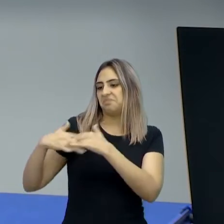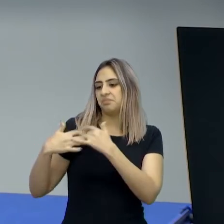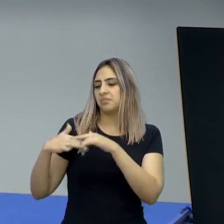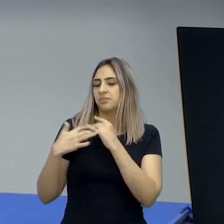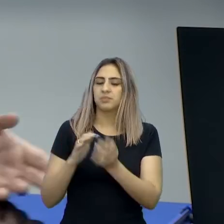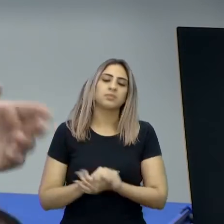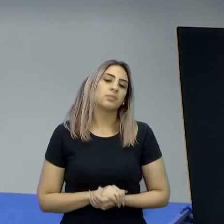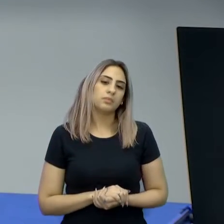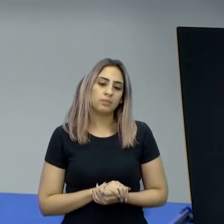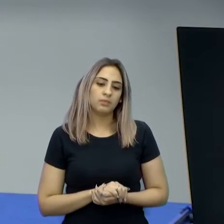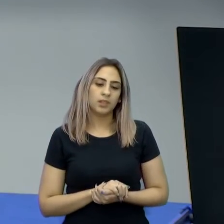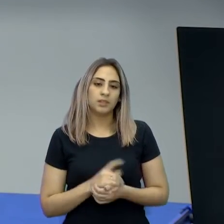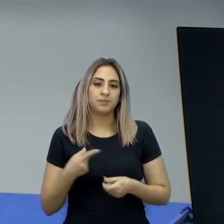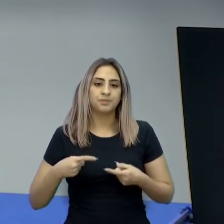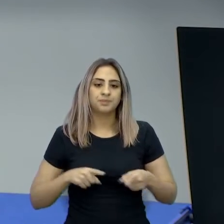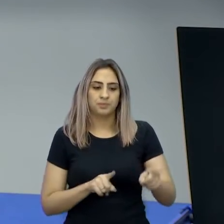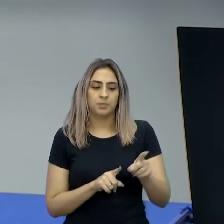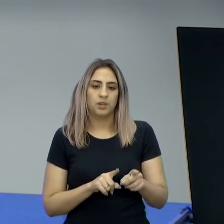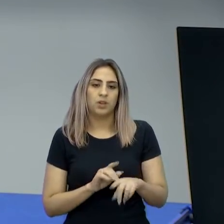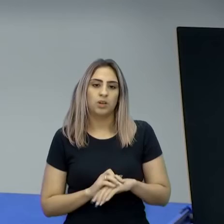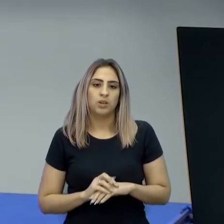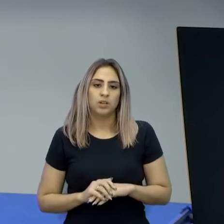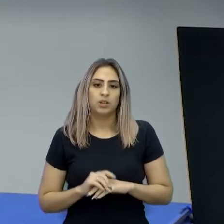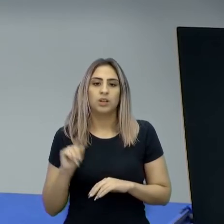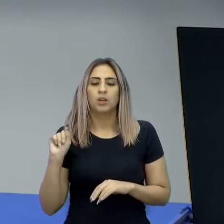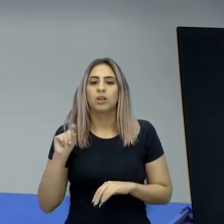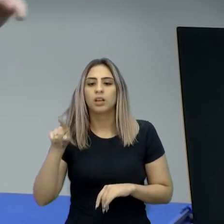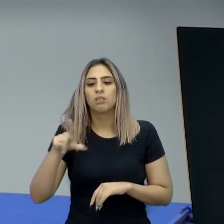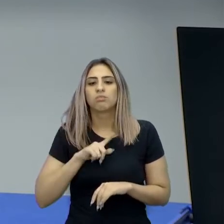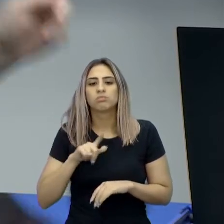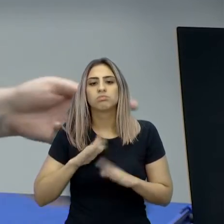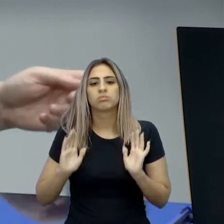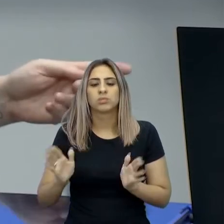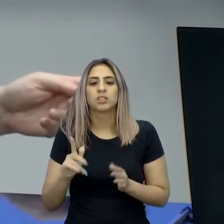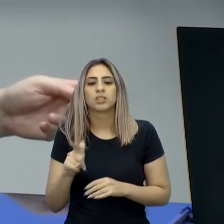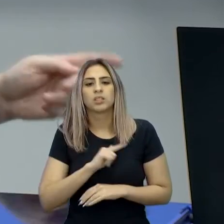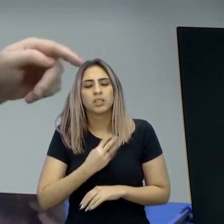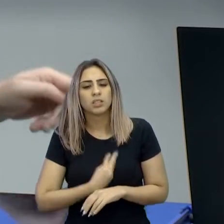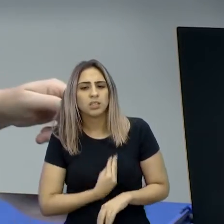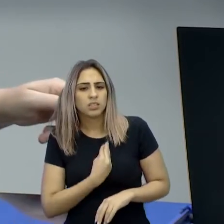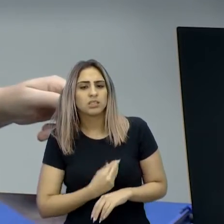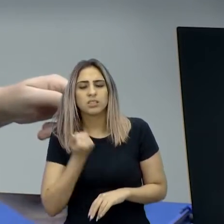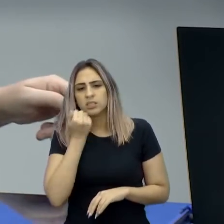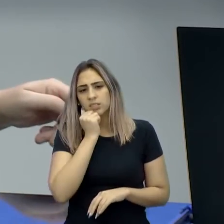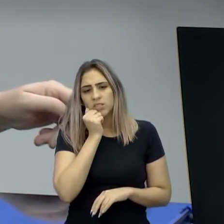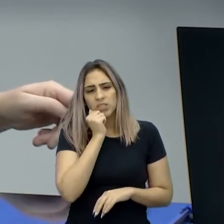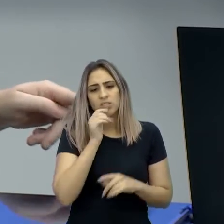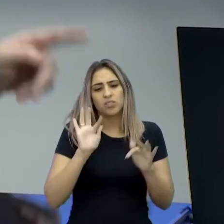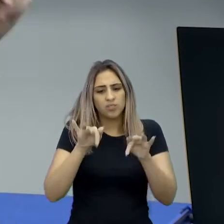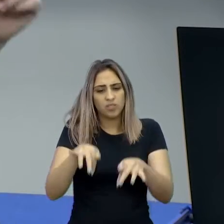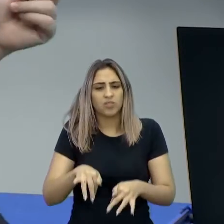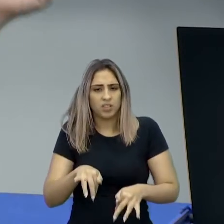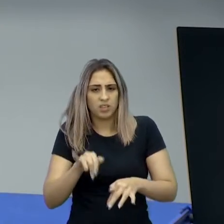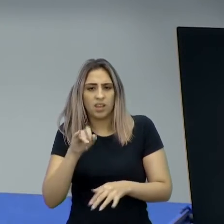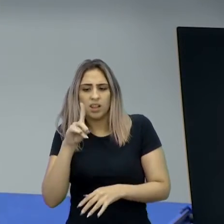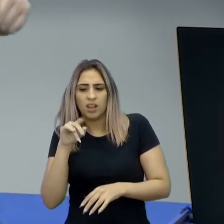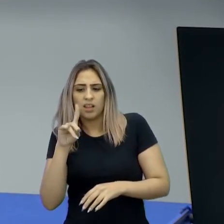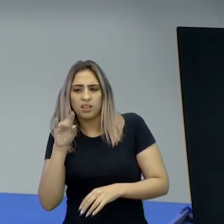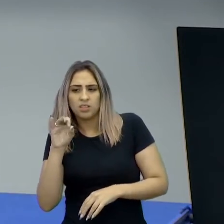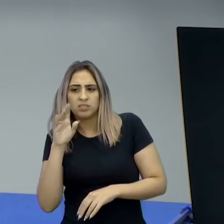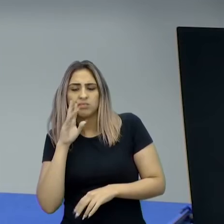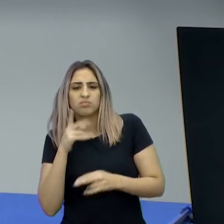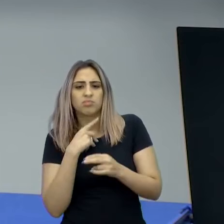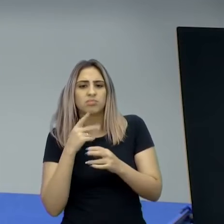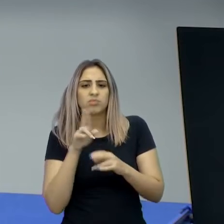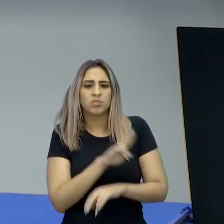né, contrário ao que ela pregava. E havia cientistas no final da Idade Média que utilizavam as